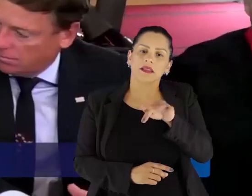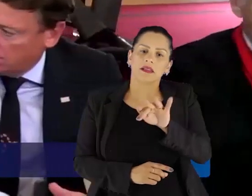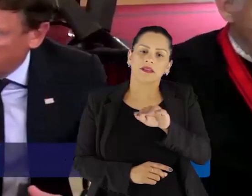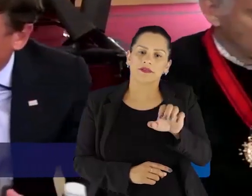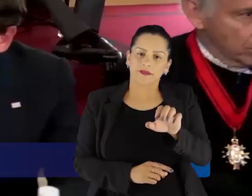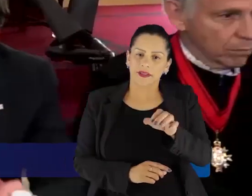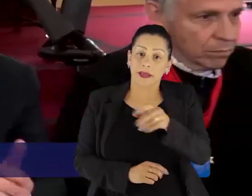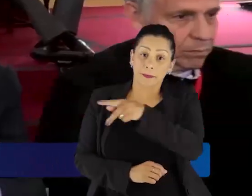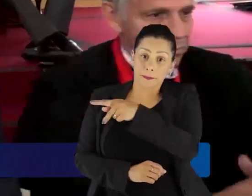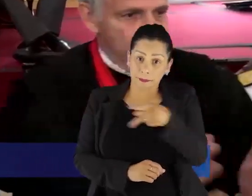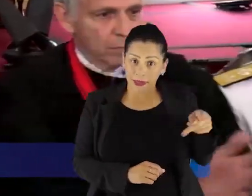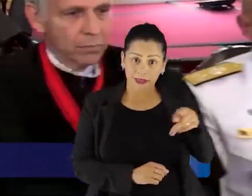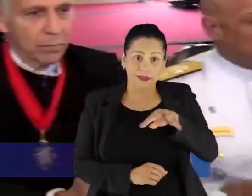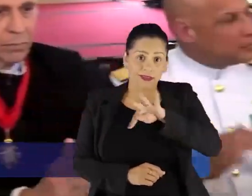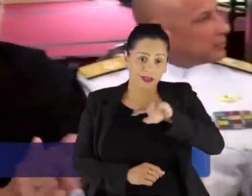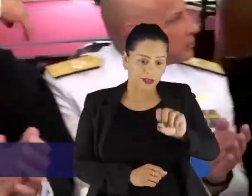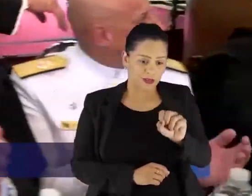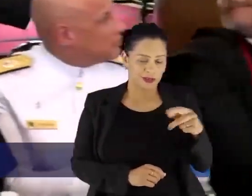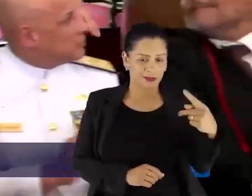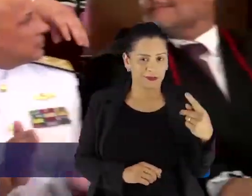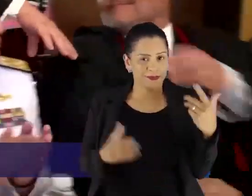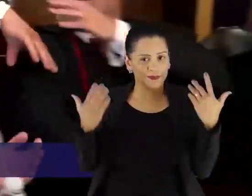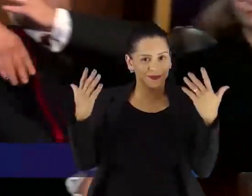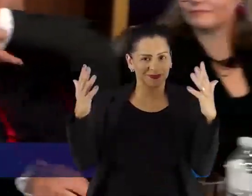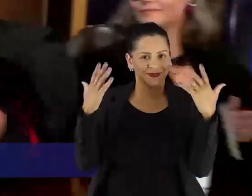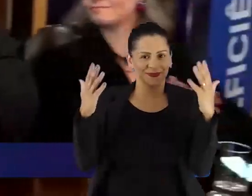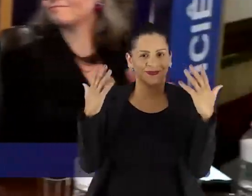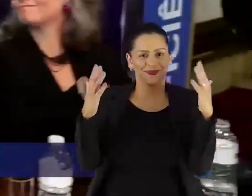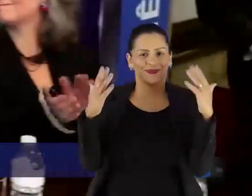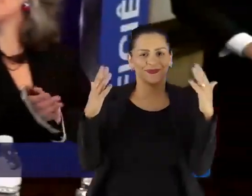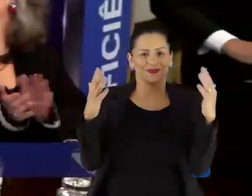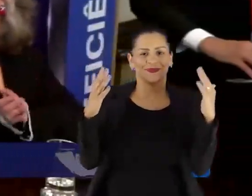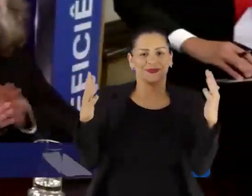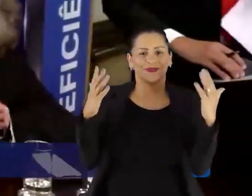Paulo E aí